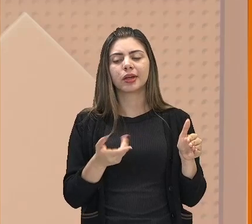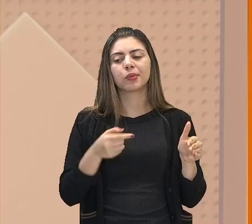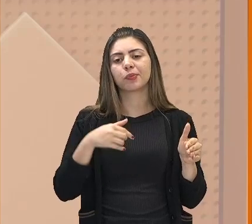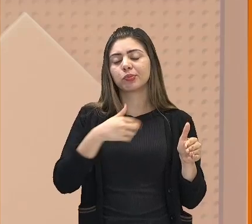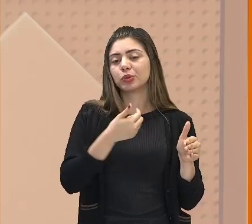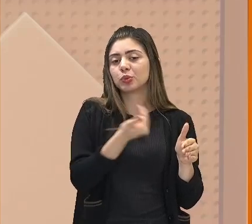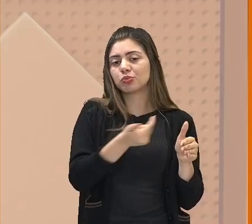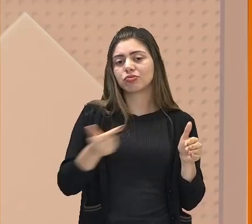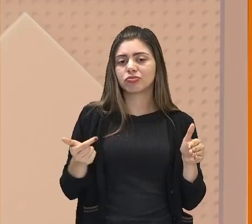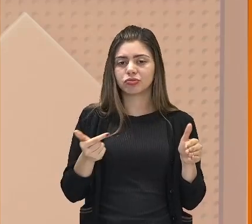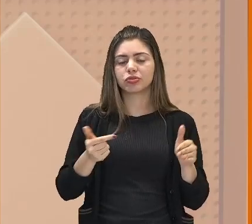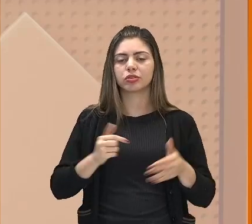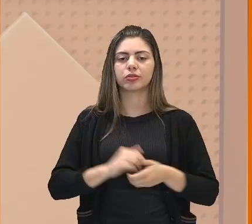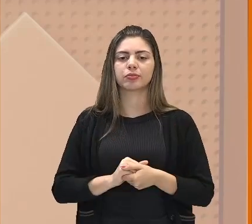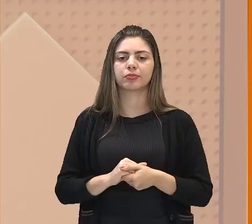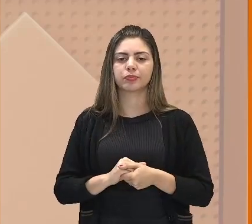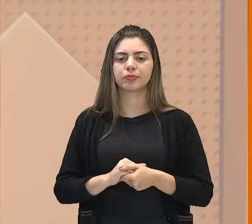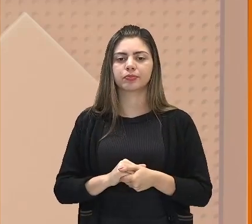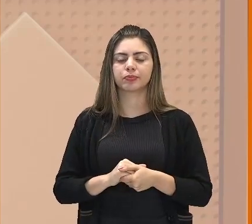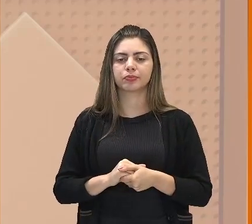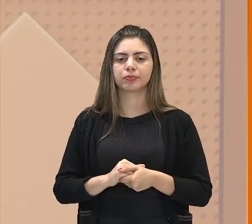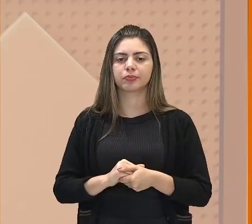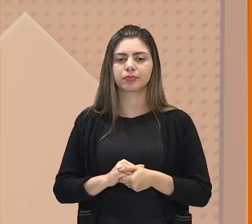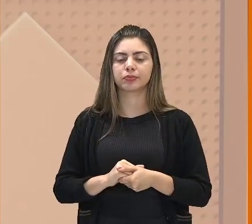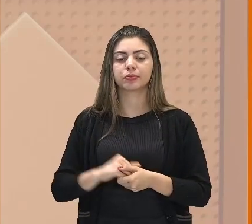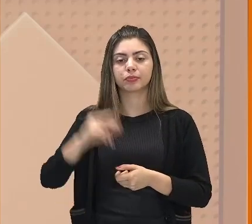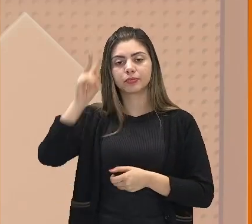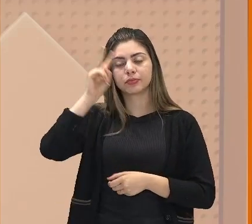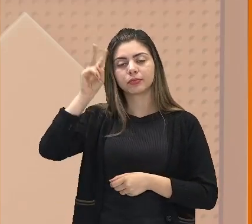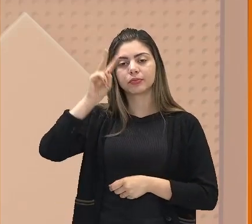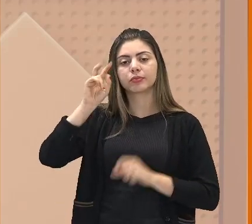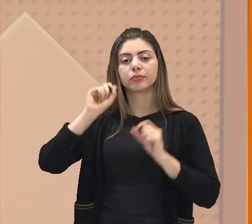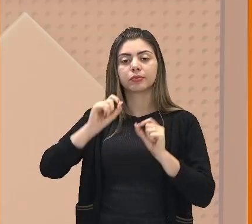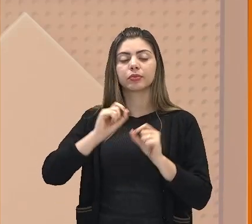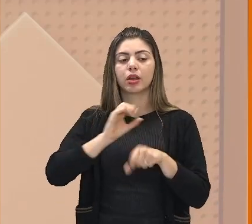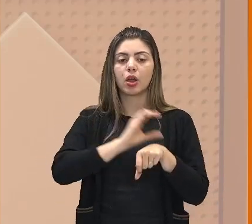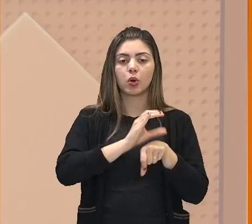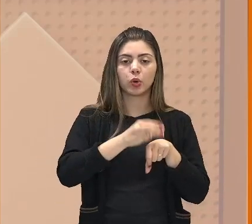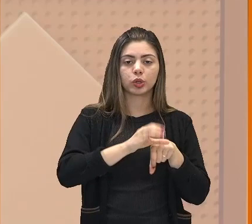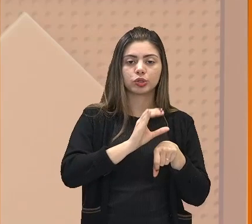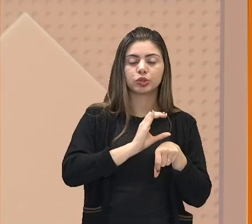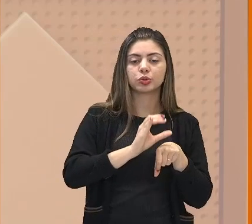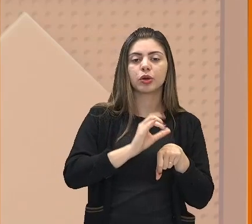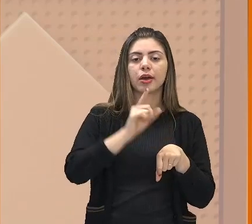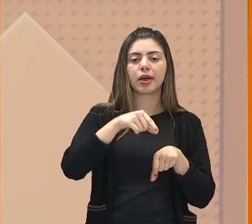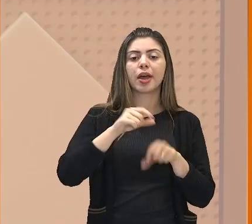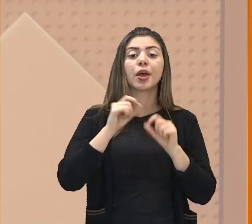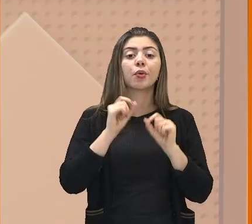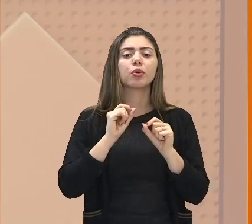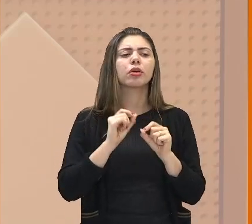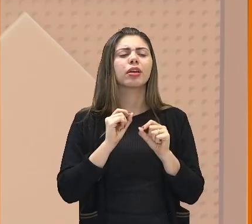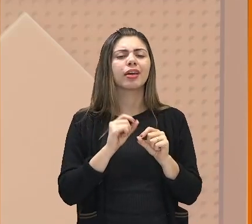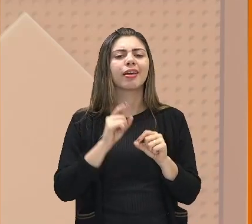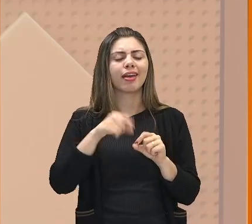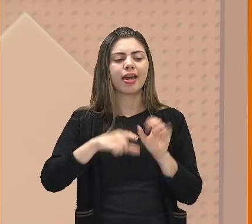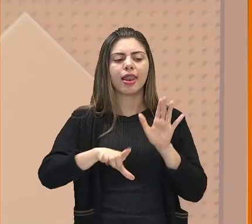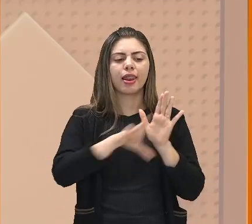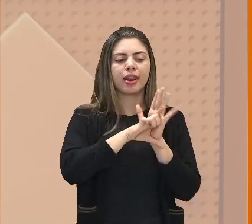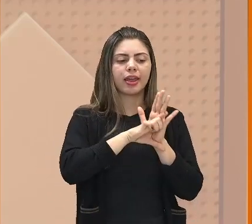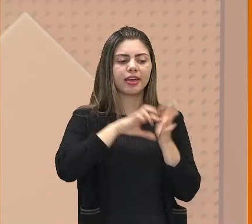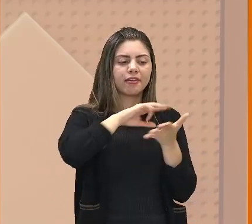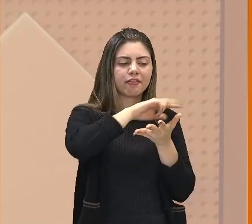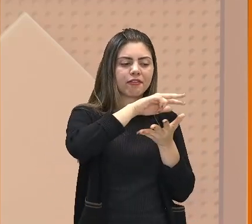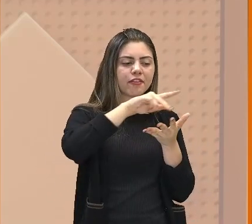comunidades tradicionais, certo? Lembrando, né, que Constituição é um conjunto de leis que